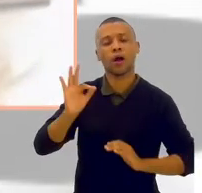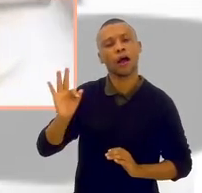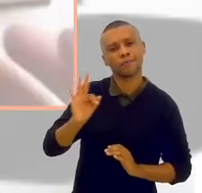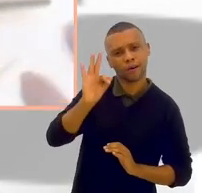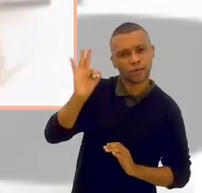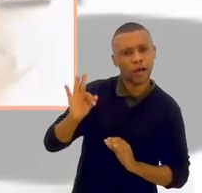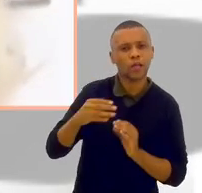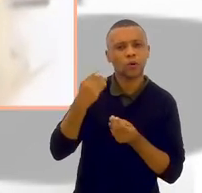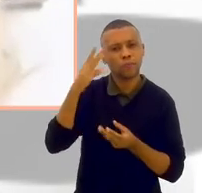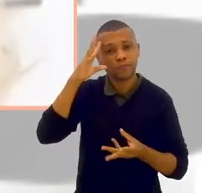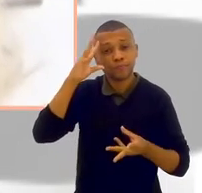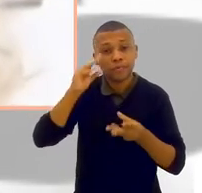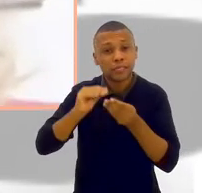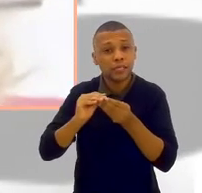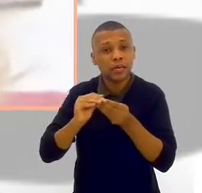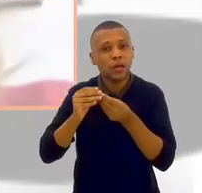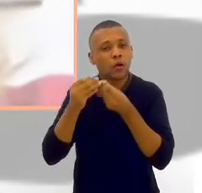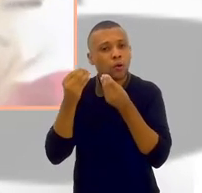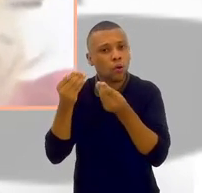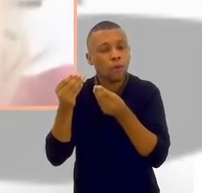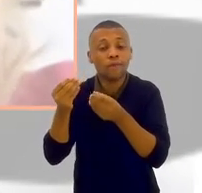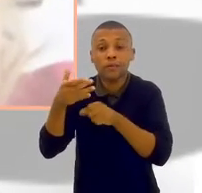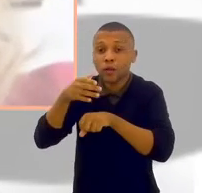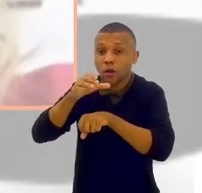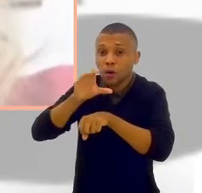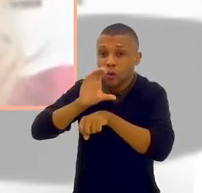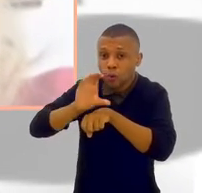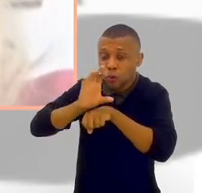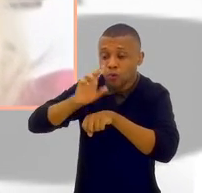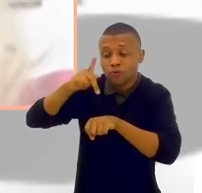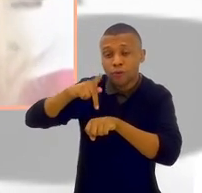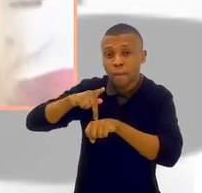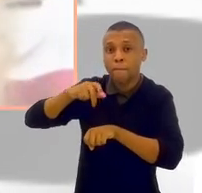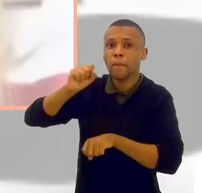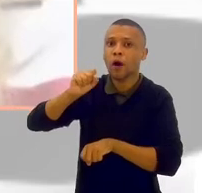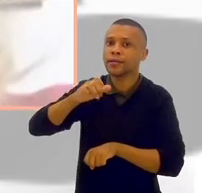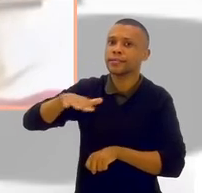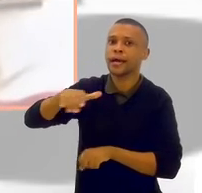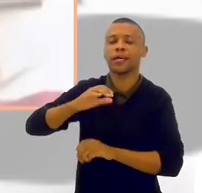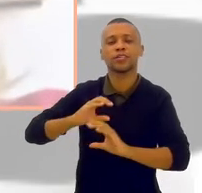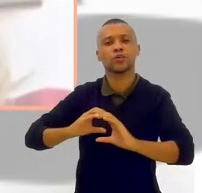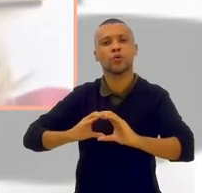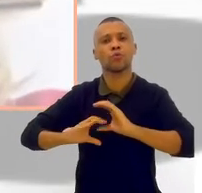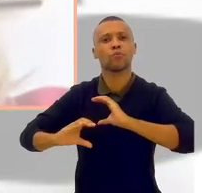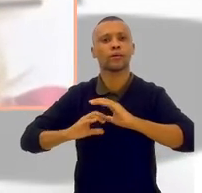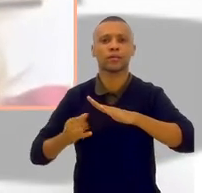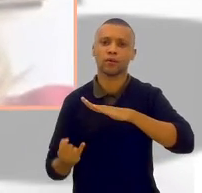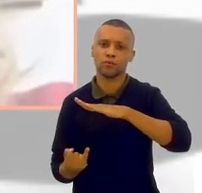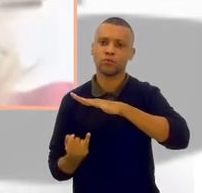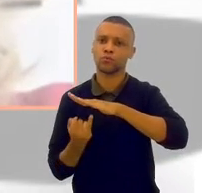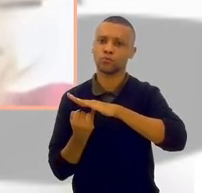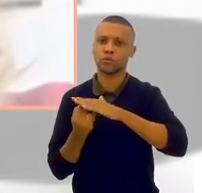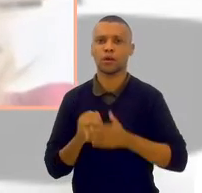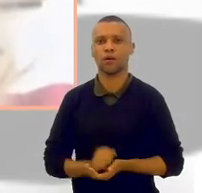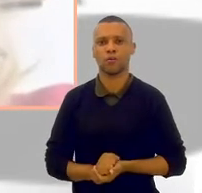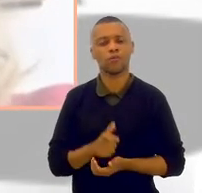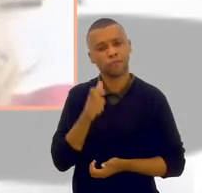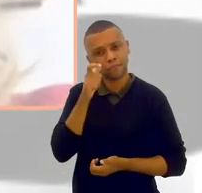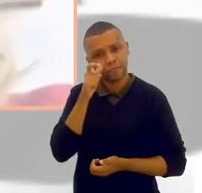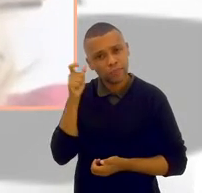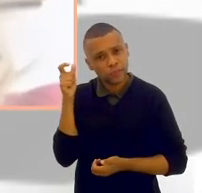estão. E para entender isso, eu fui fazer um curso de pós-graduação em comunicação institucional. E foi